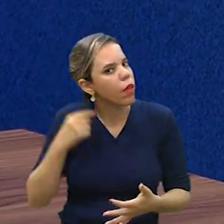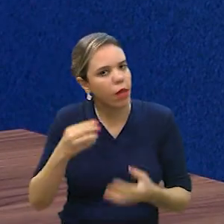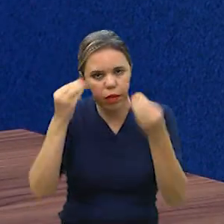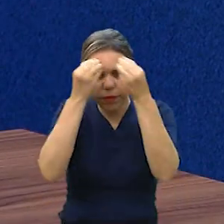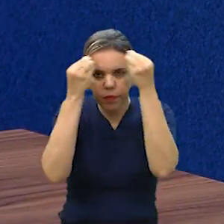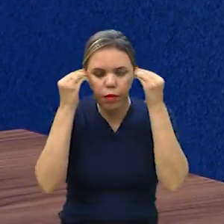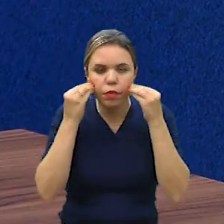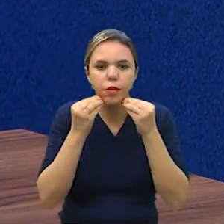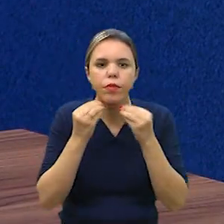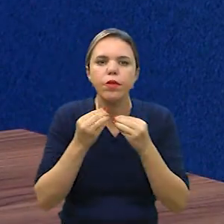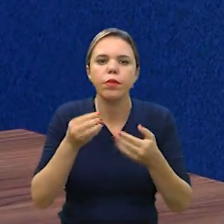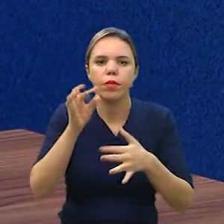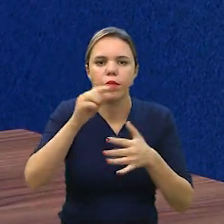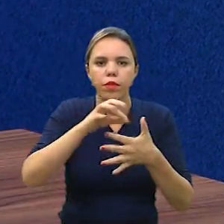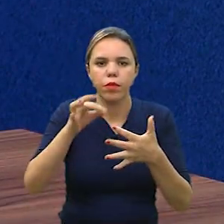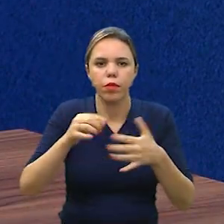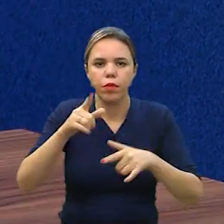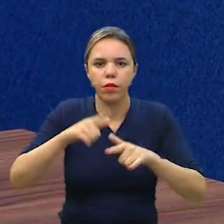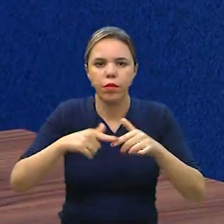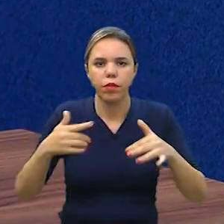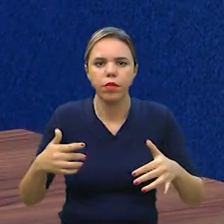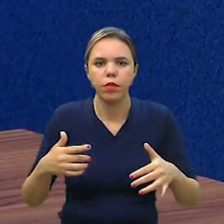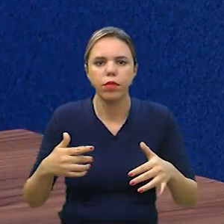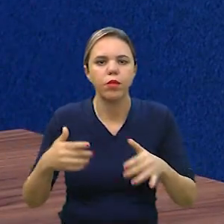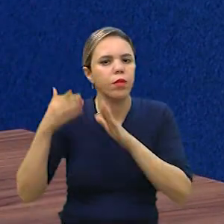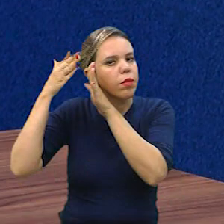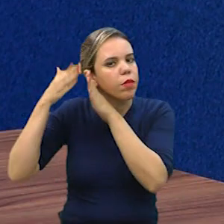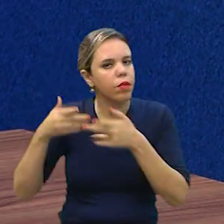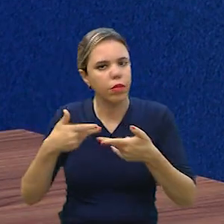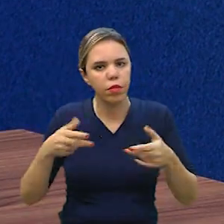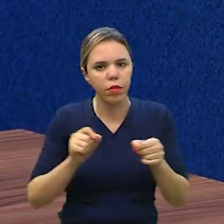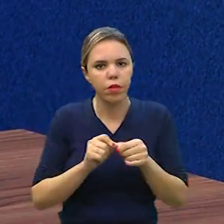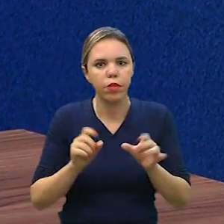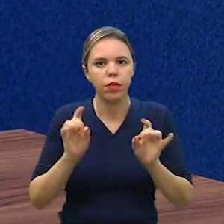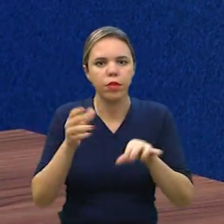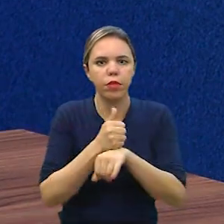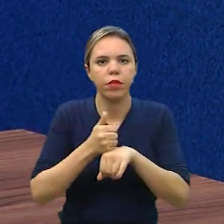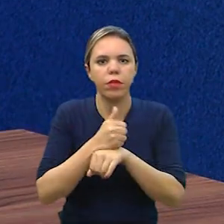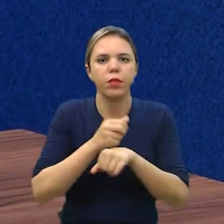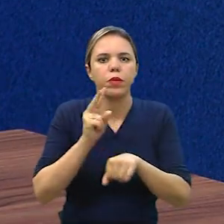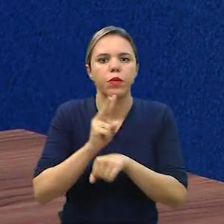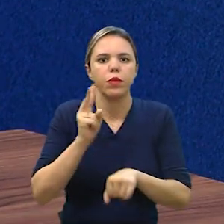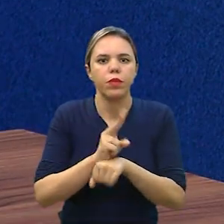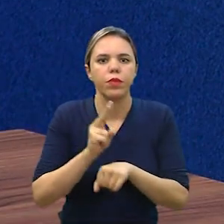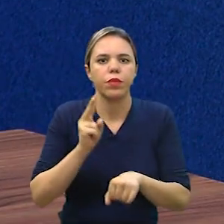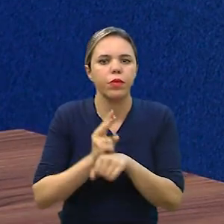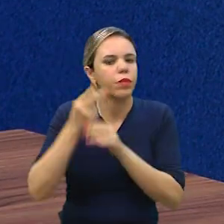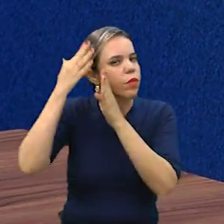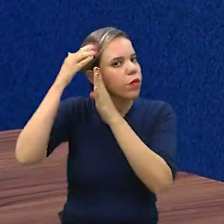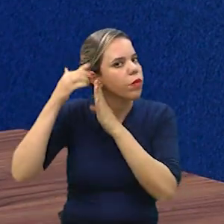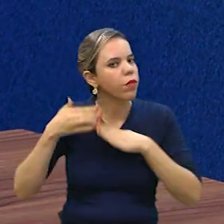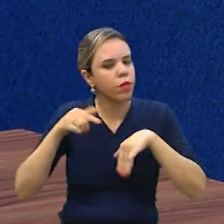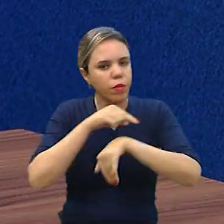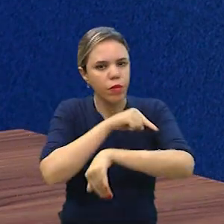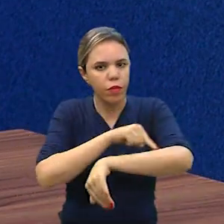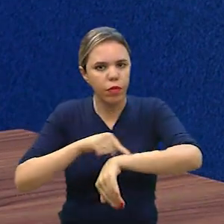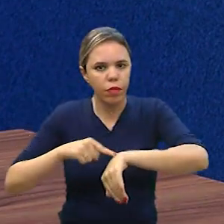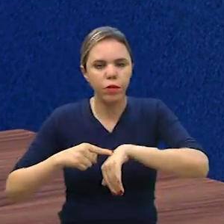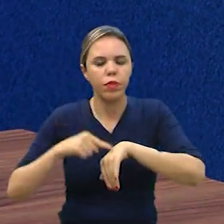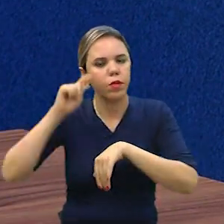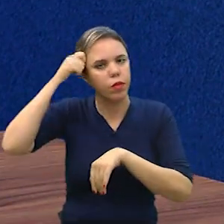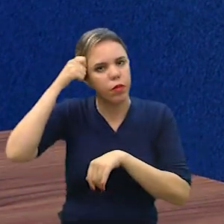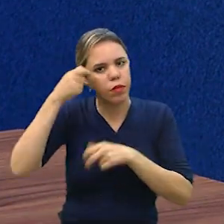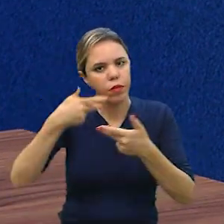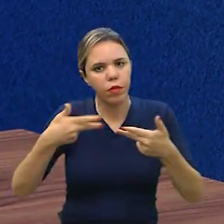cabelos, maquiagem, acessórios, salões especializados nos cuidados com o cabelo e a pele